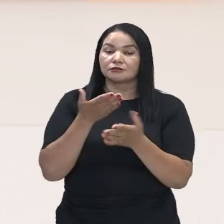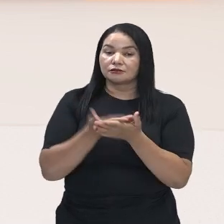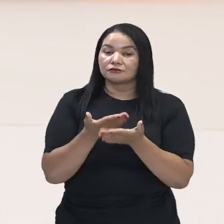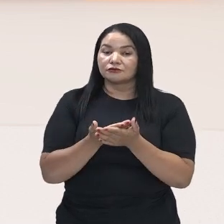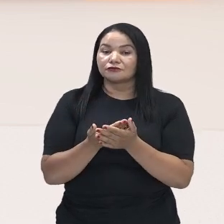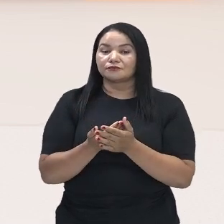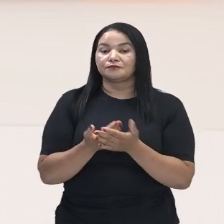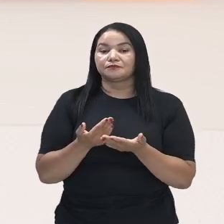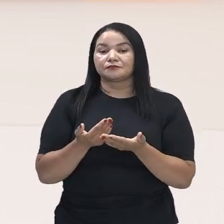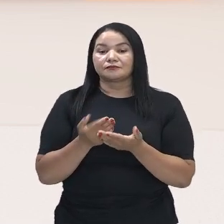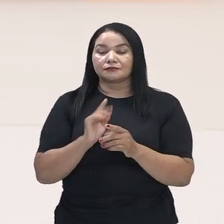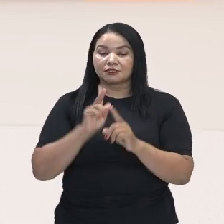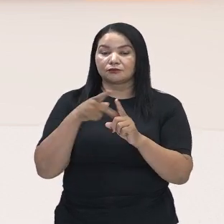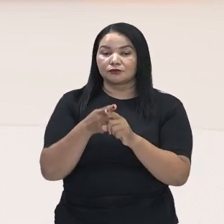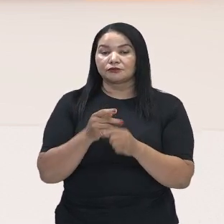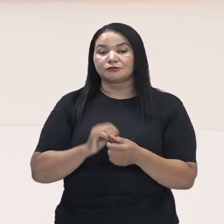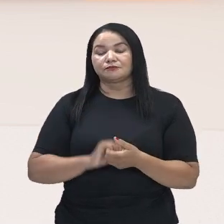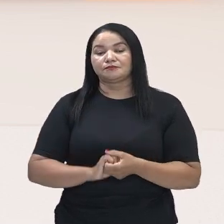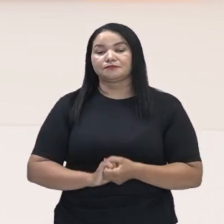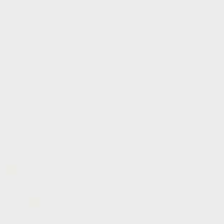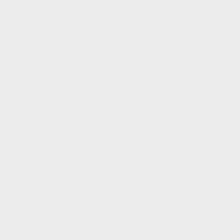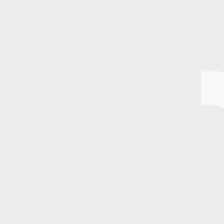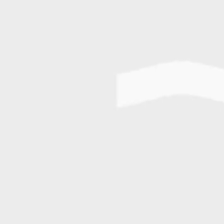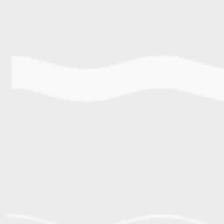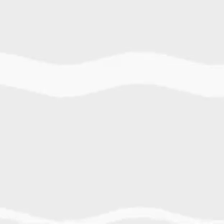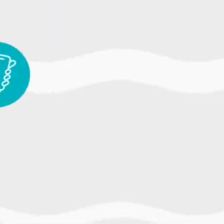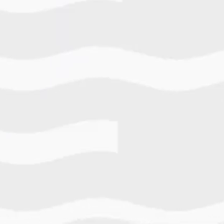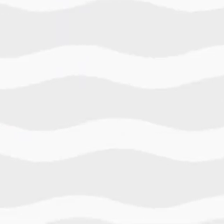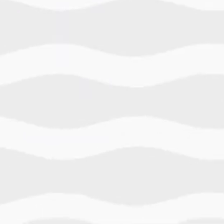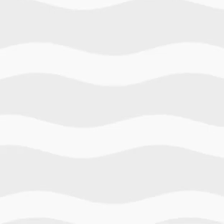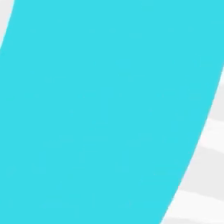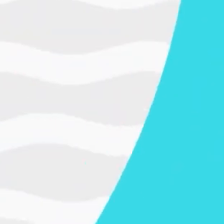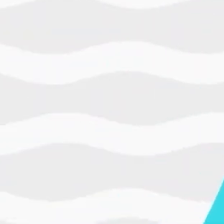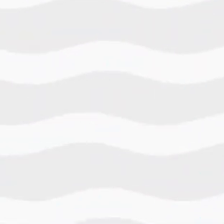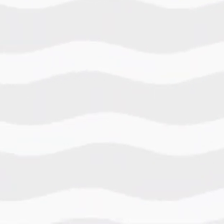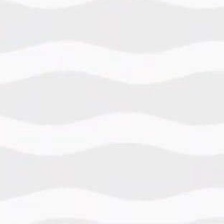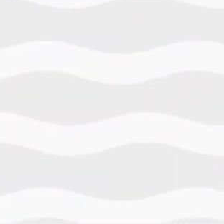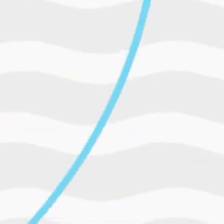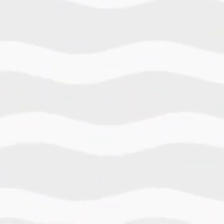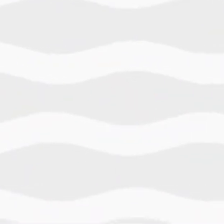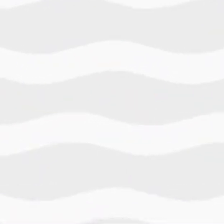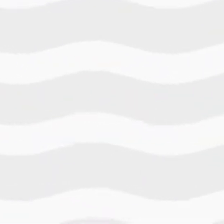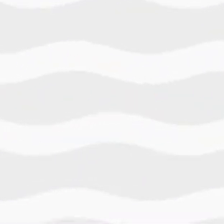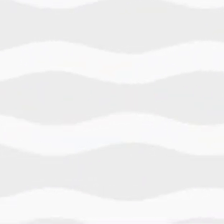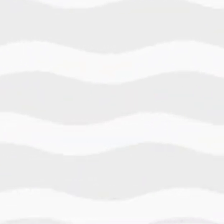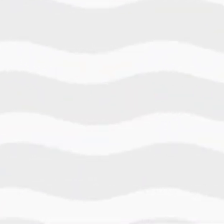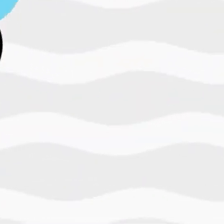de revisão e até a próxima.